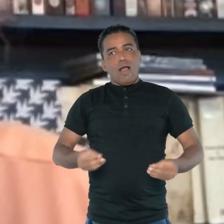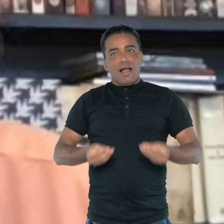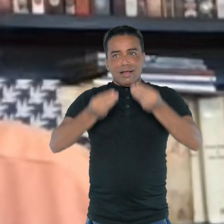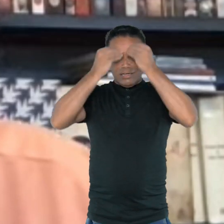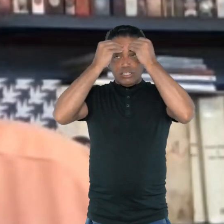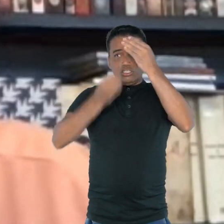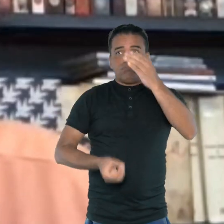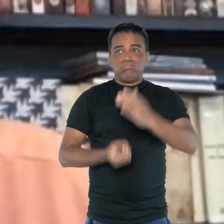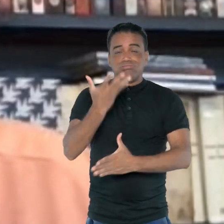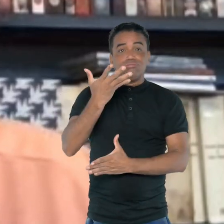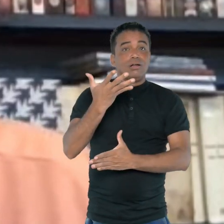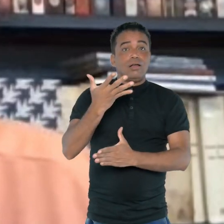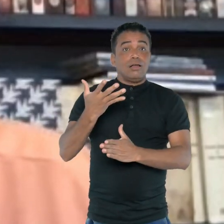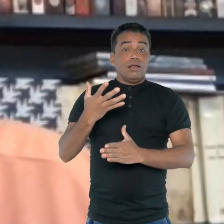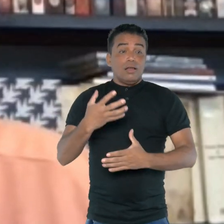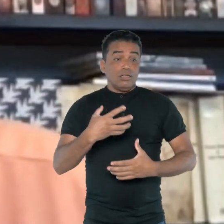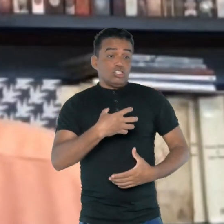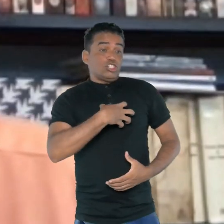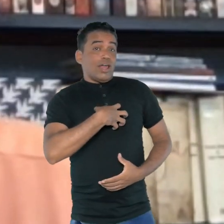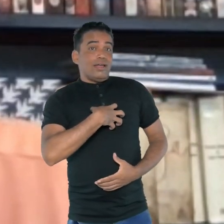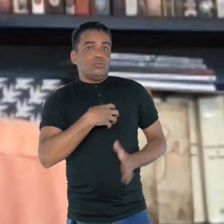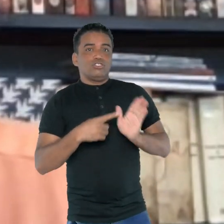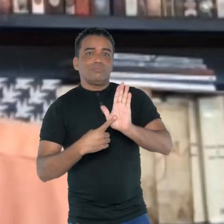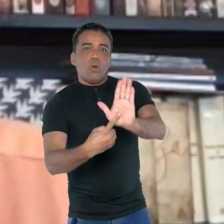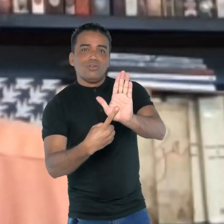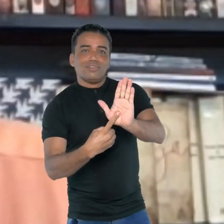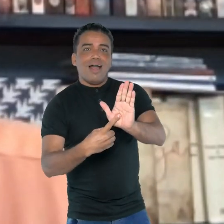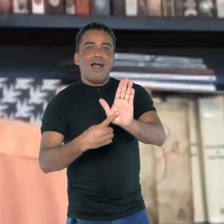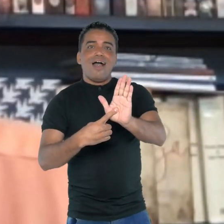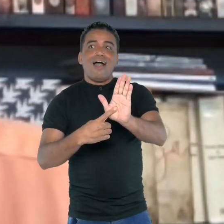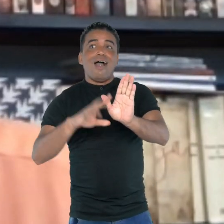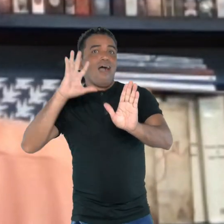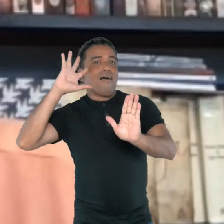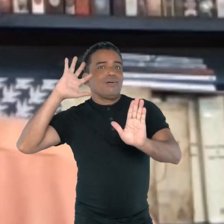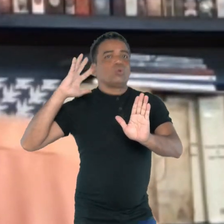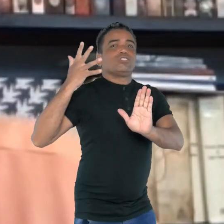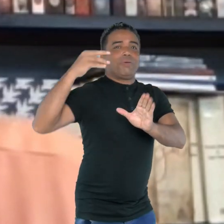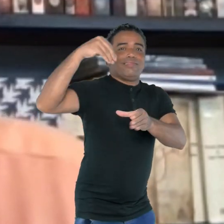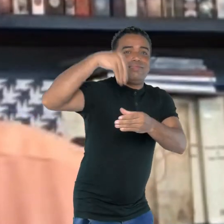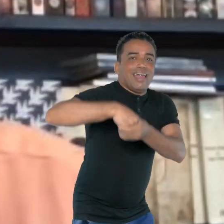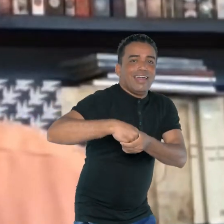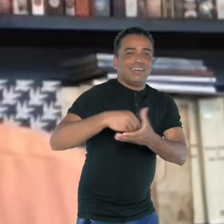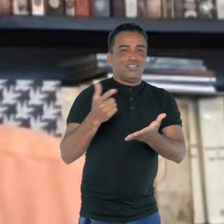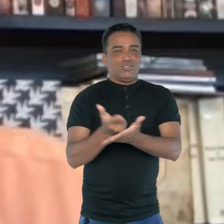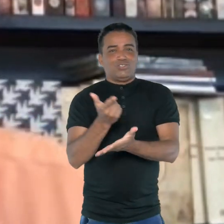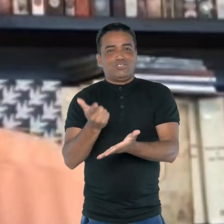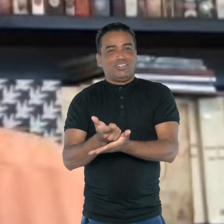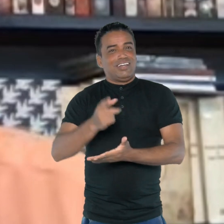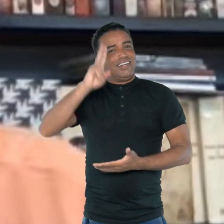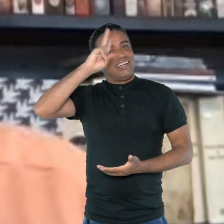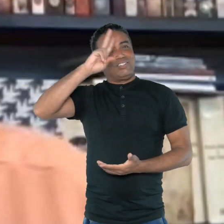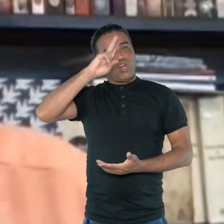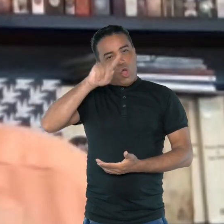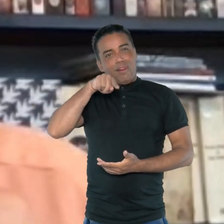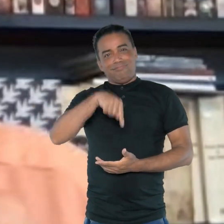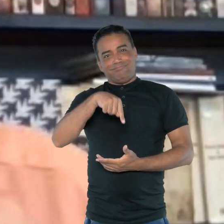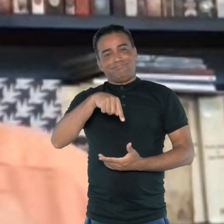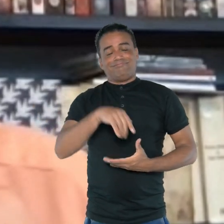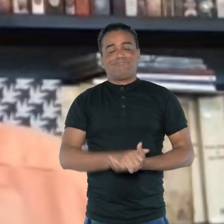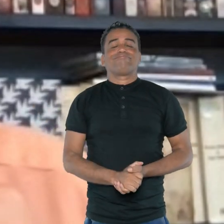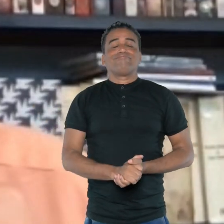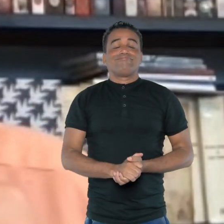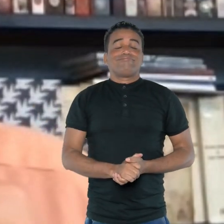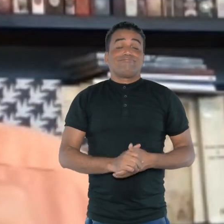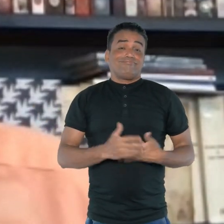de encenar aquilo que é a cena propriamente dita, que seja